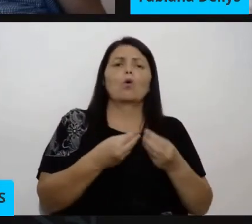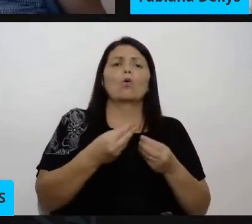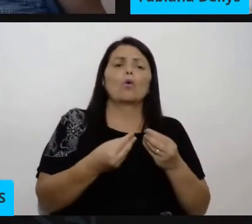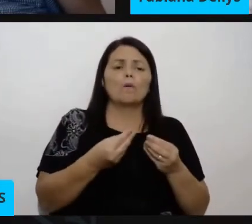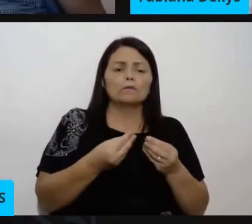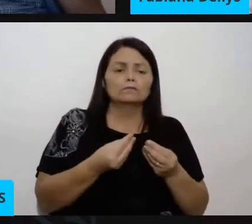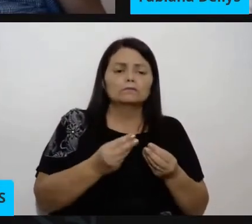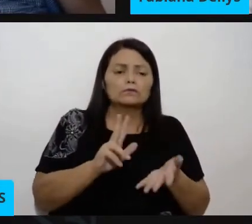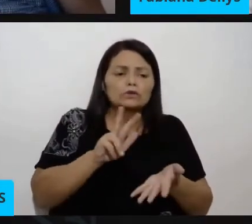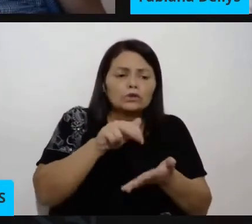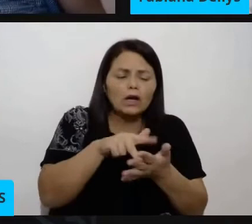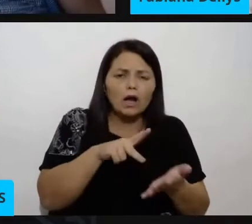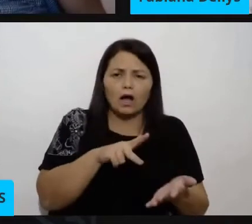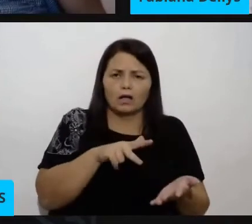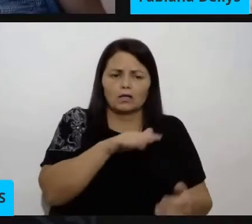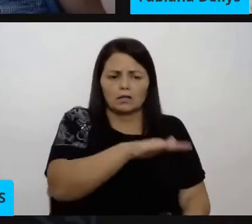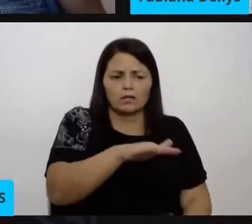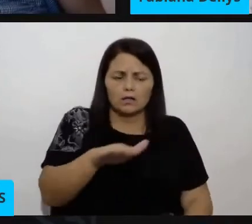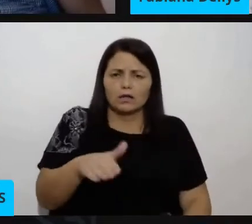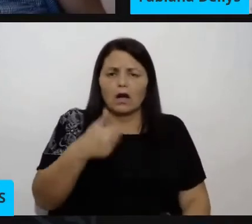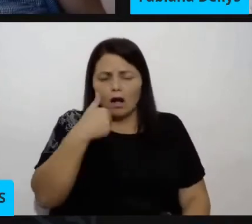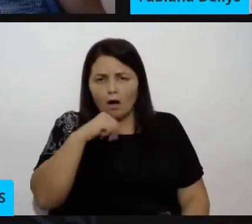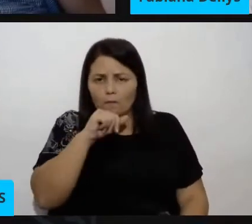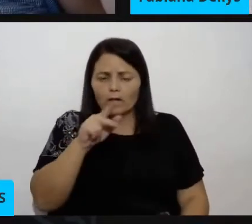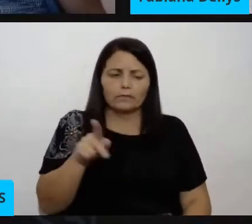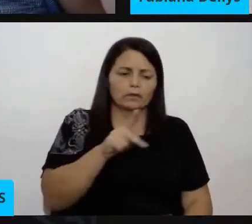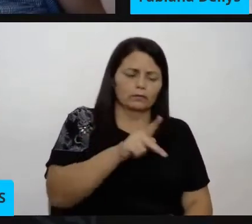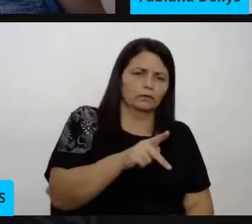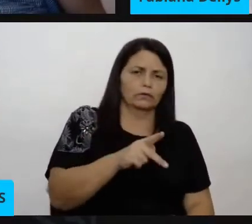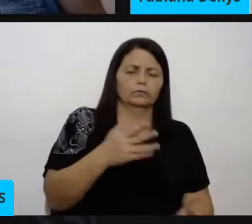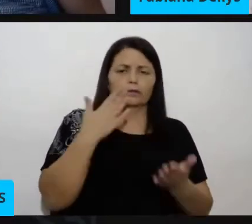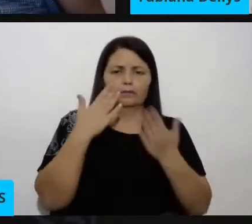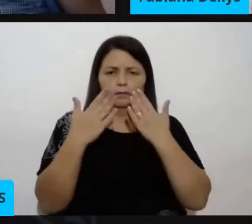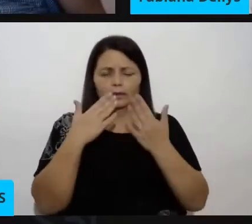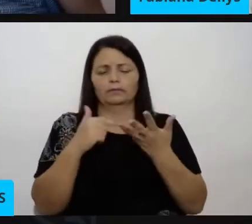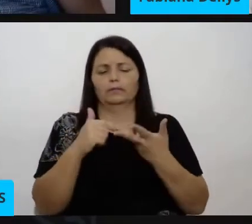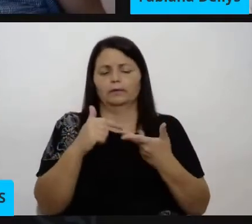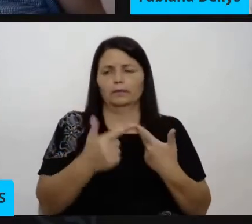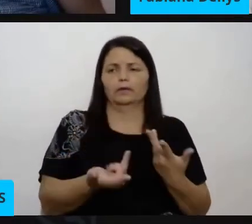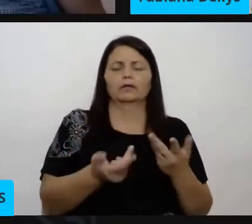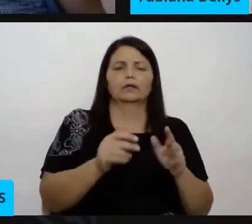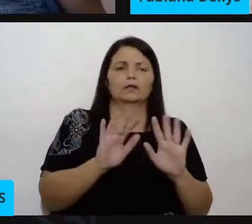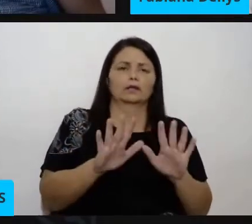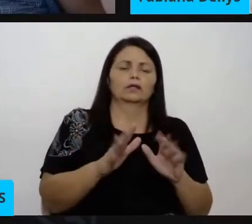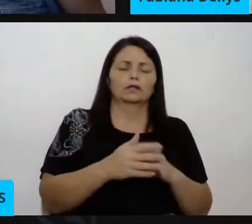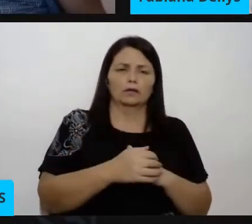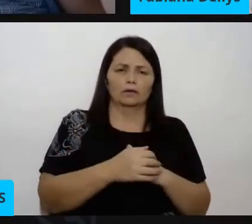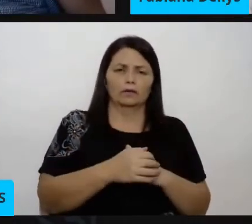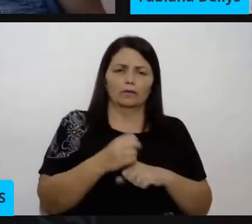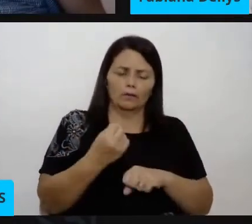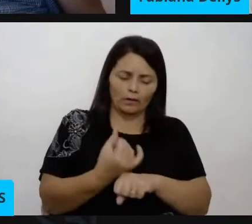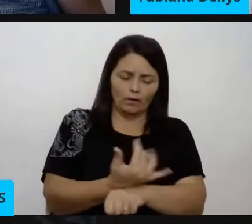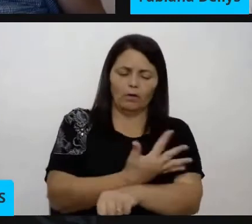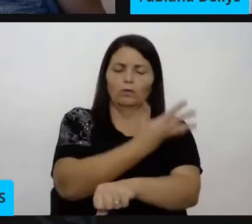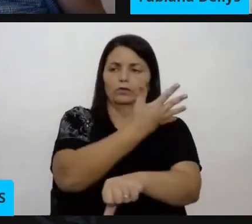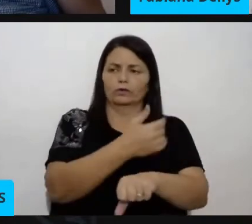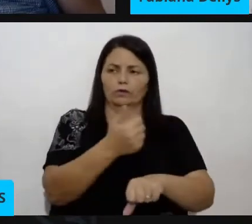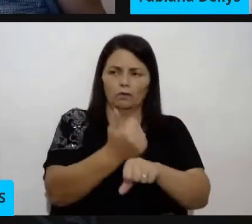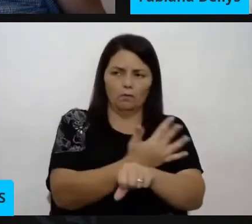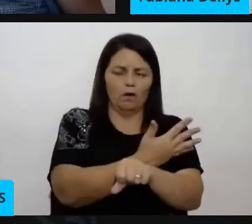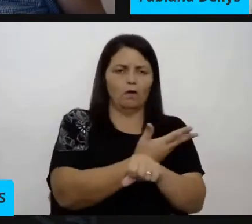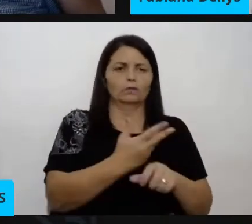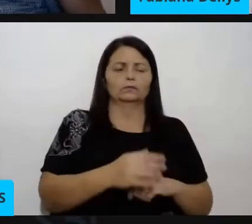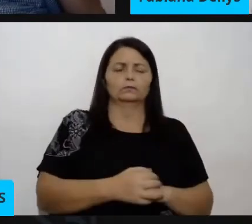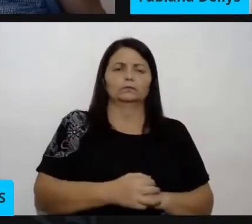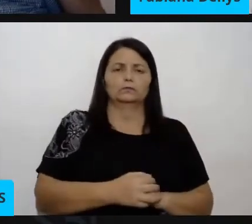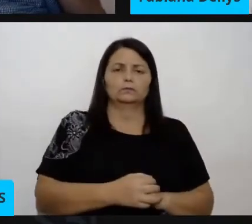alunos. E a mãe acabou sendo professor, terapeuta, etc. Sobrecarrega o emocional